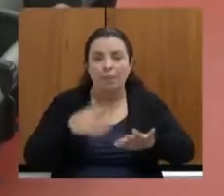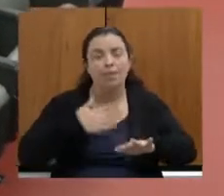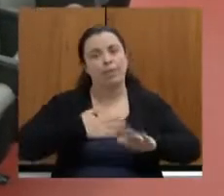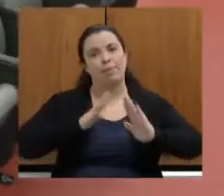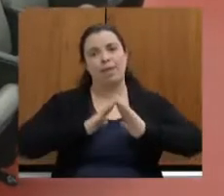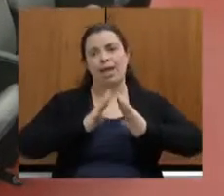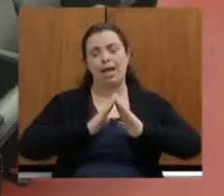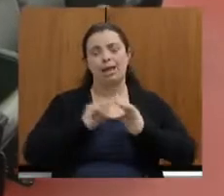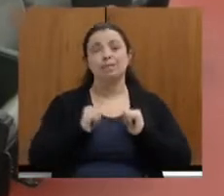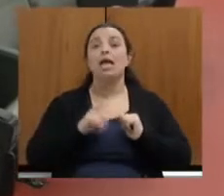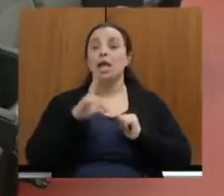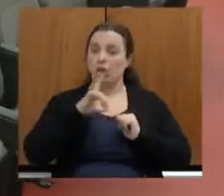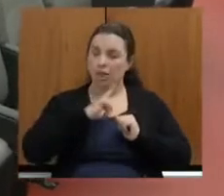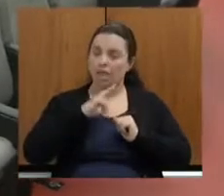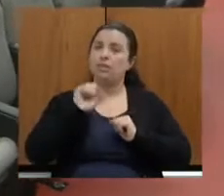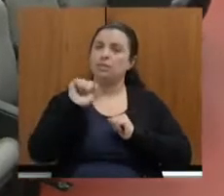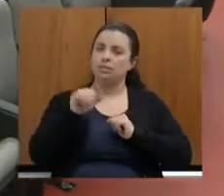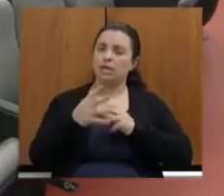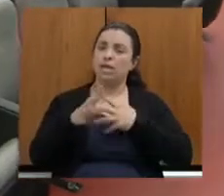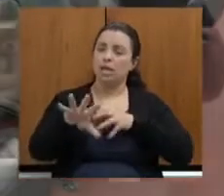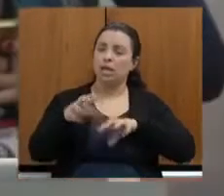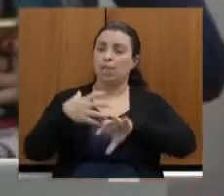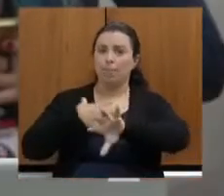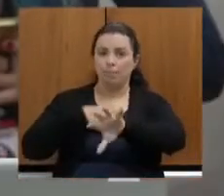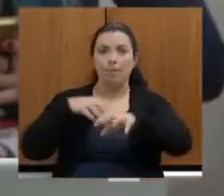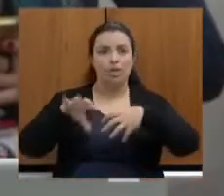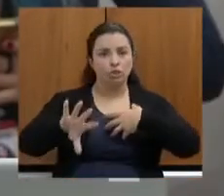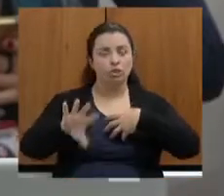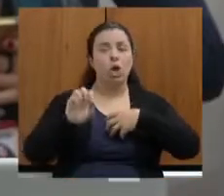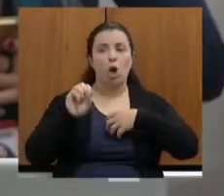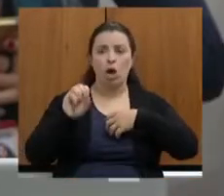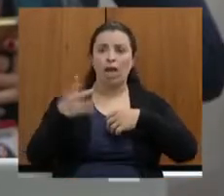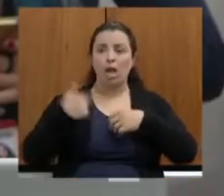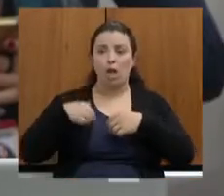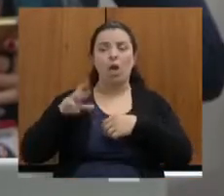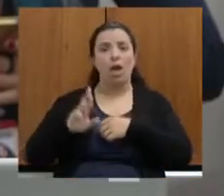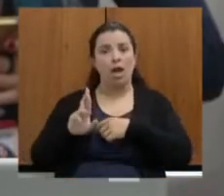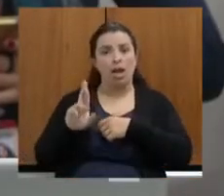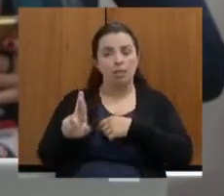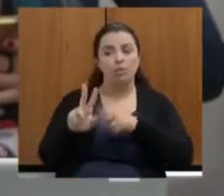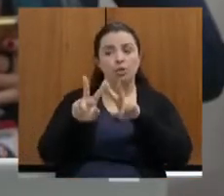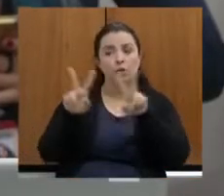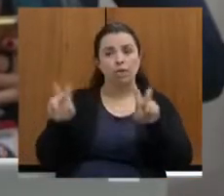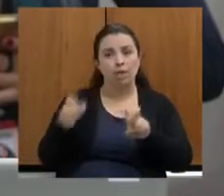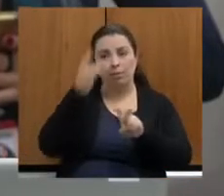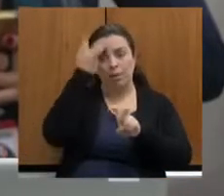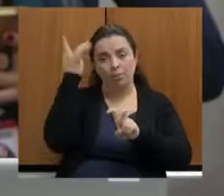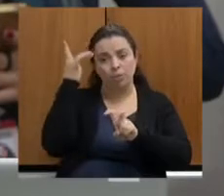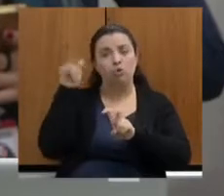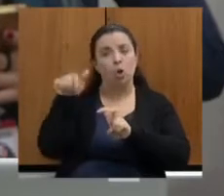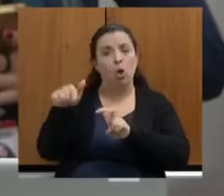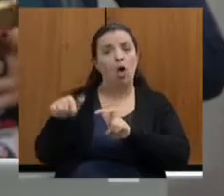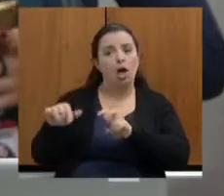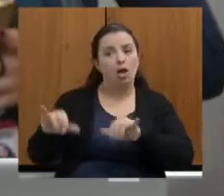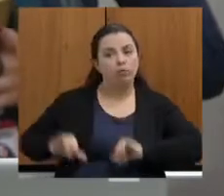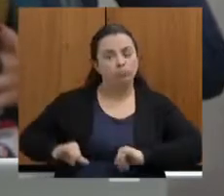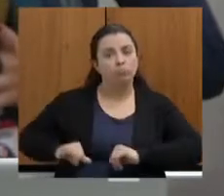eu tenha empatia e por mais que eu faça a representação da pauta dos atingidos eu não substituto